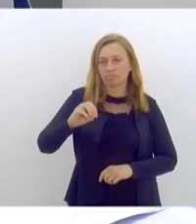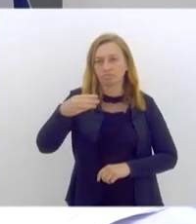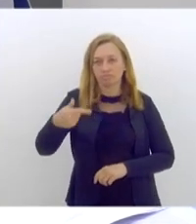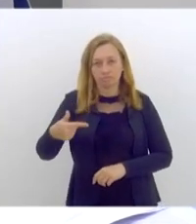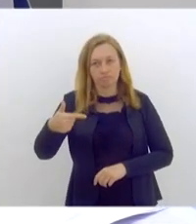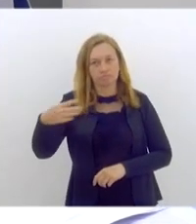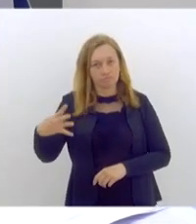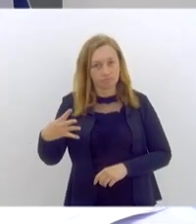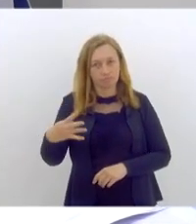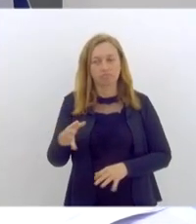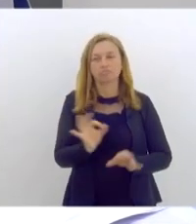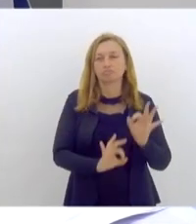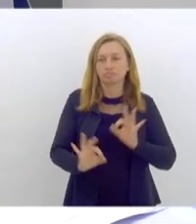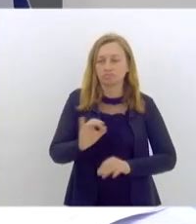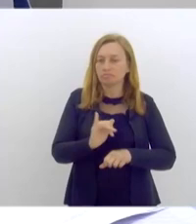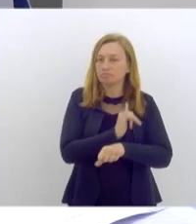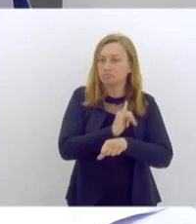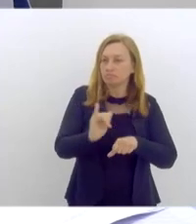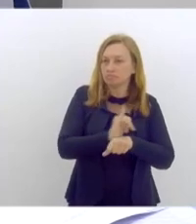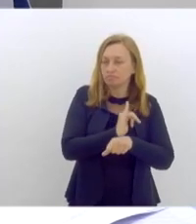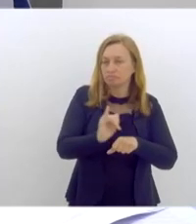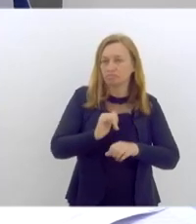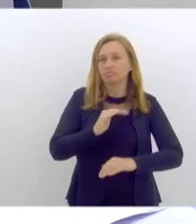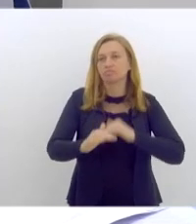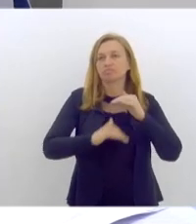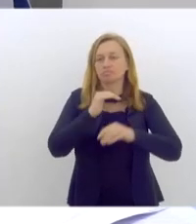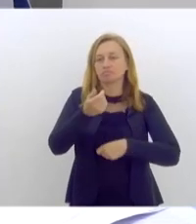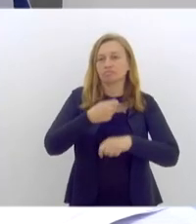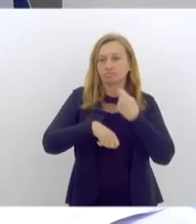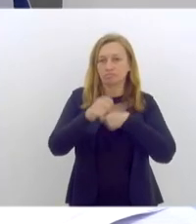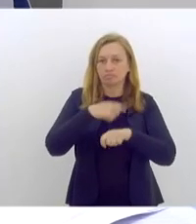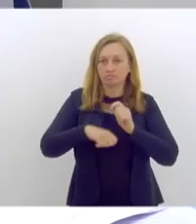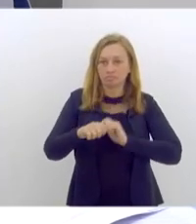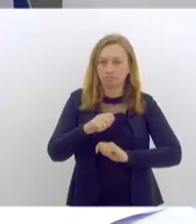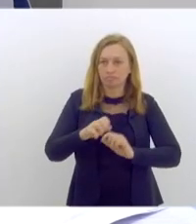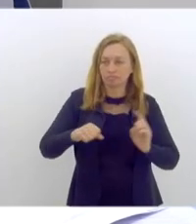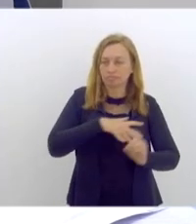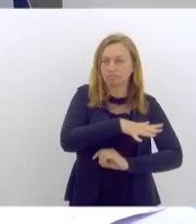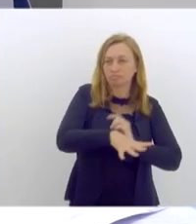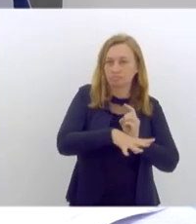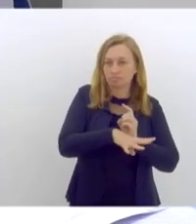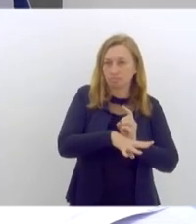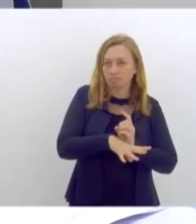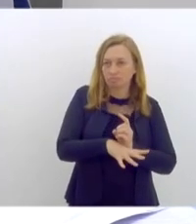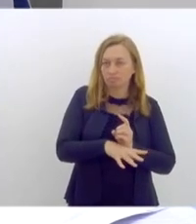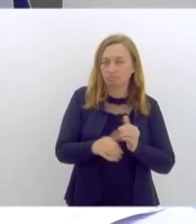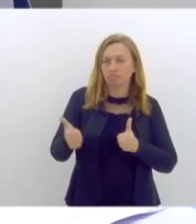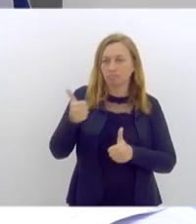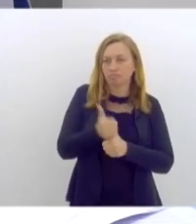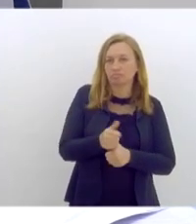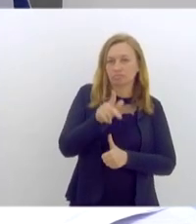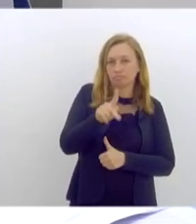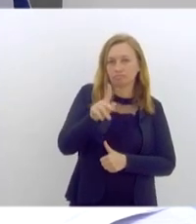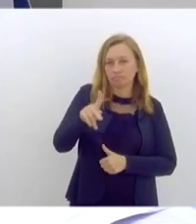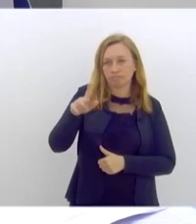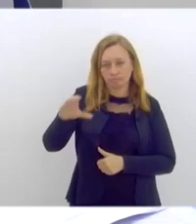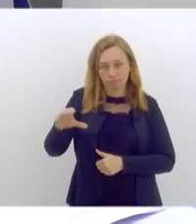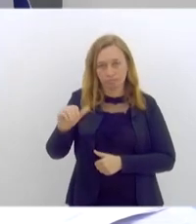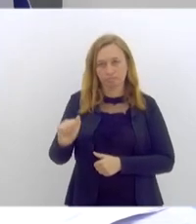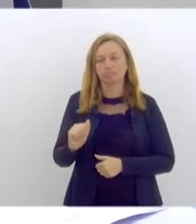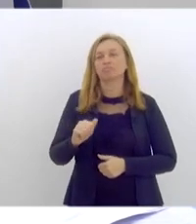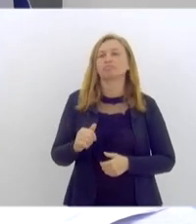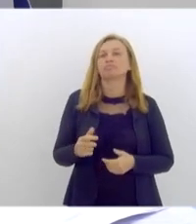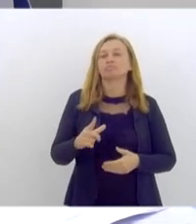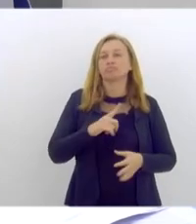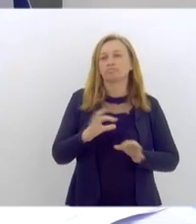esse plano estratégico social subsidi o PPA para que se